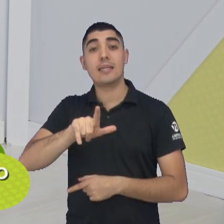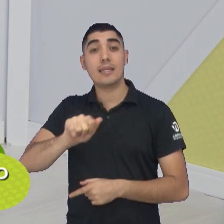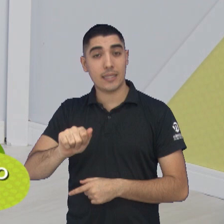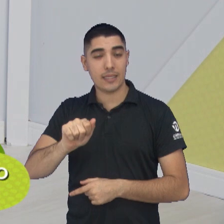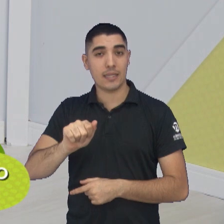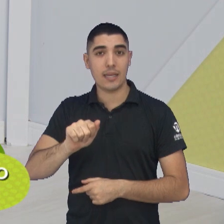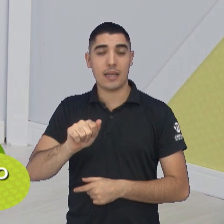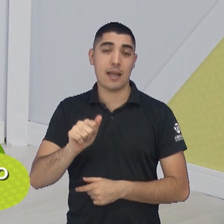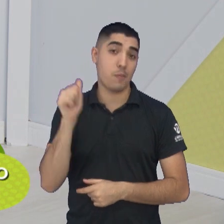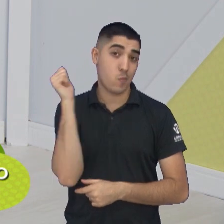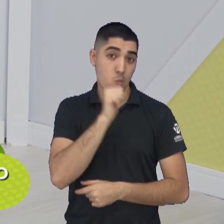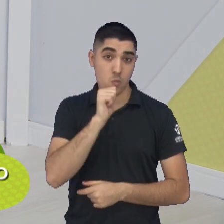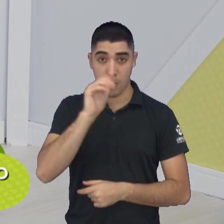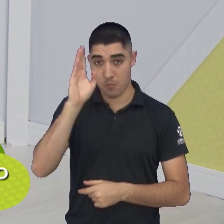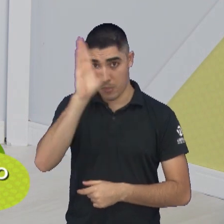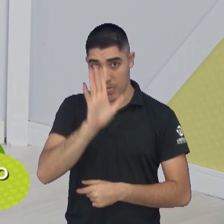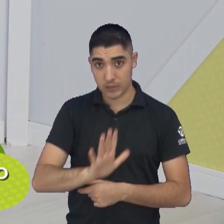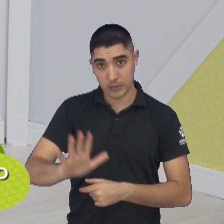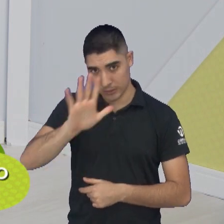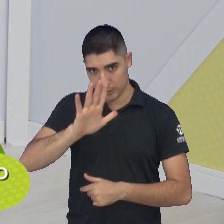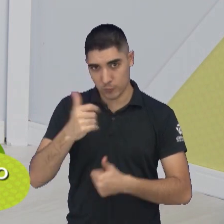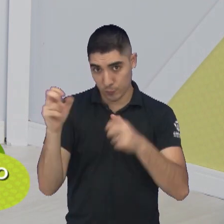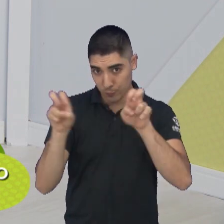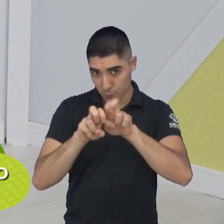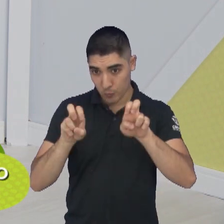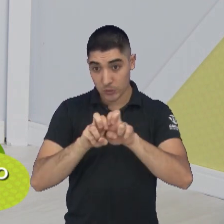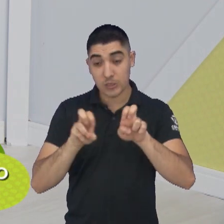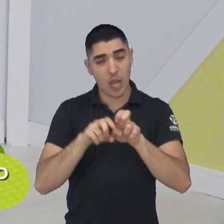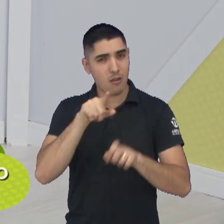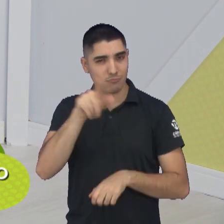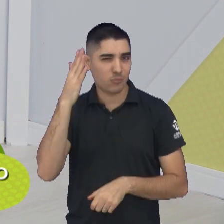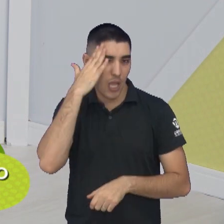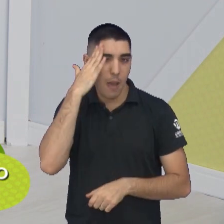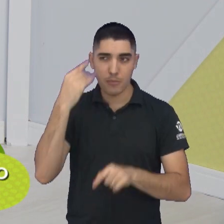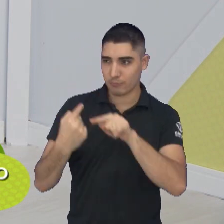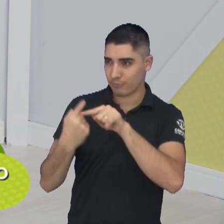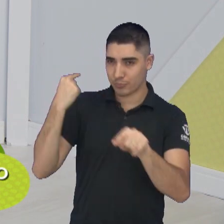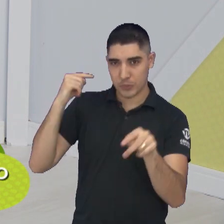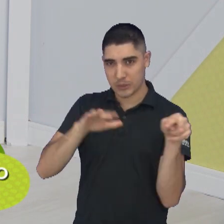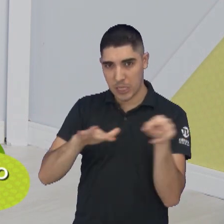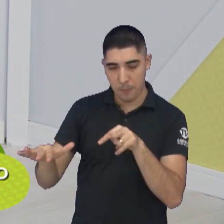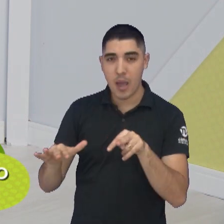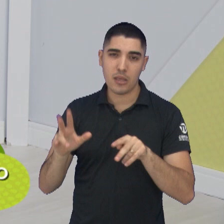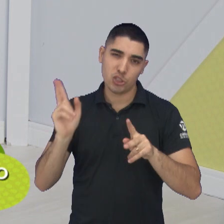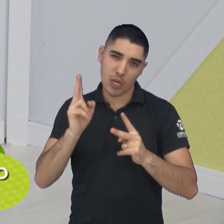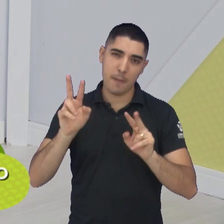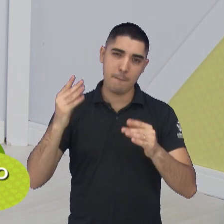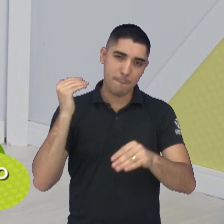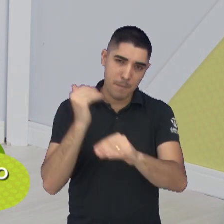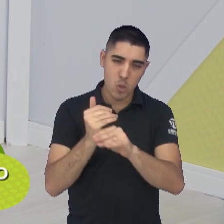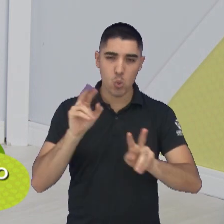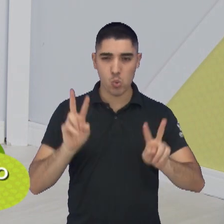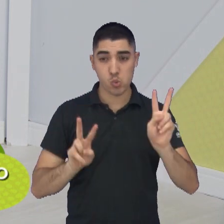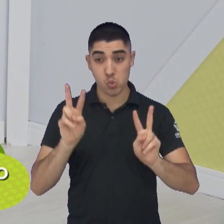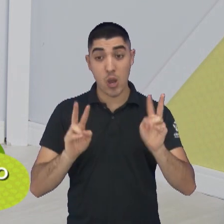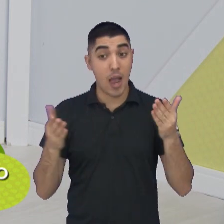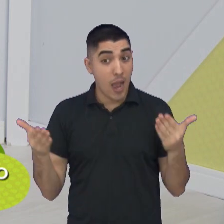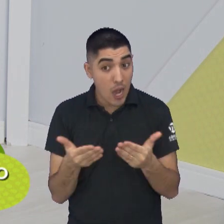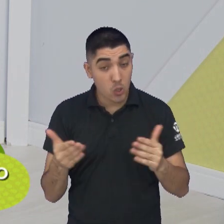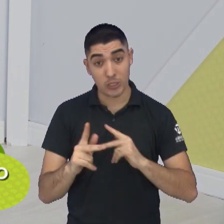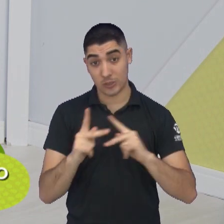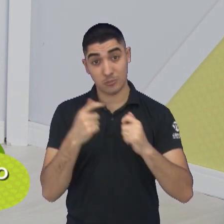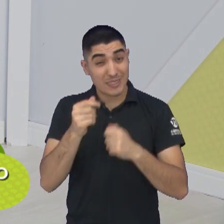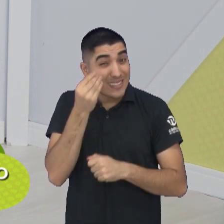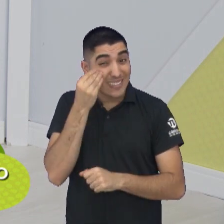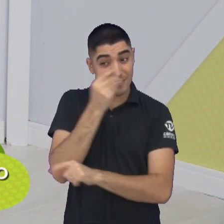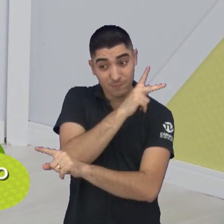time do Londrina. No jogo de ida, você esteve lá aqui no Tênis Clube, deu empate 2-2. Agora o São José precisa da vitória, seja no tempo